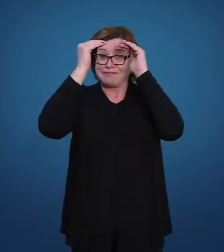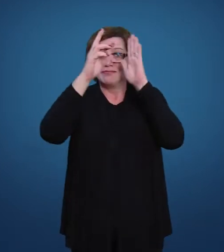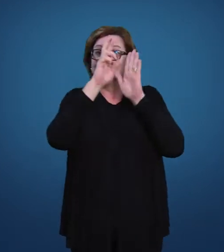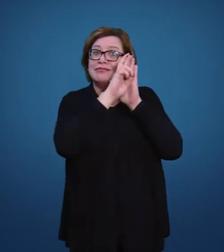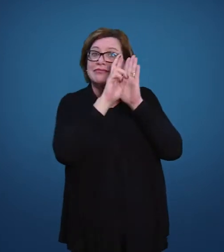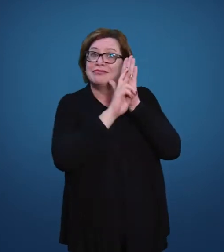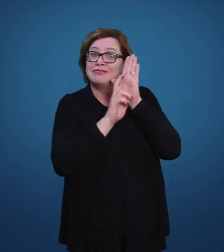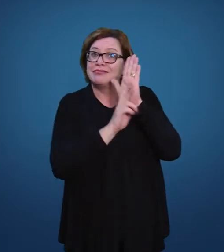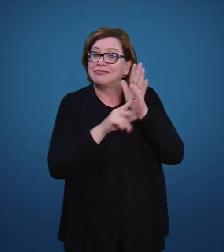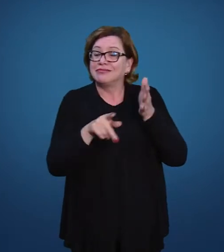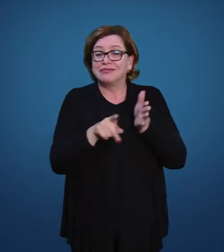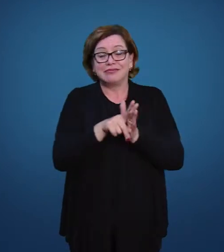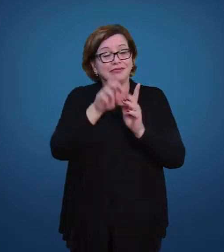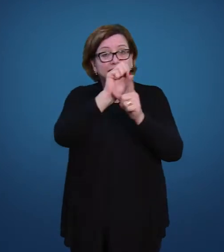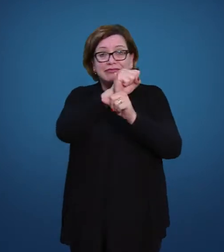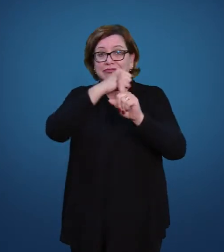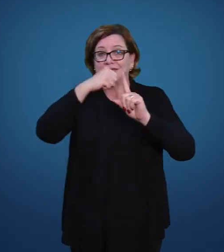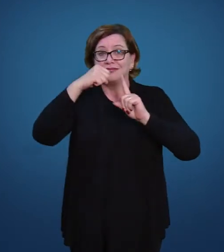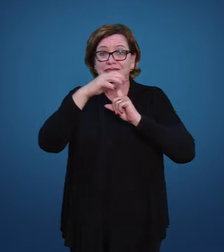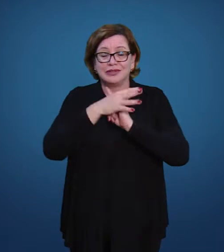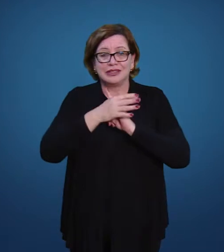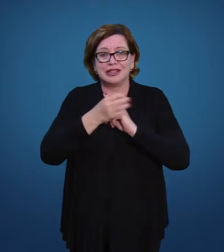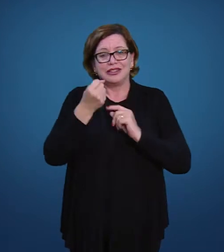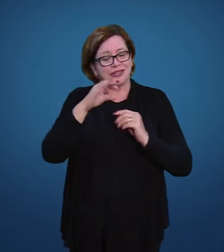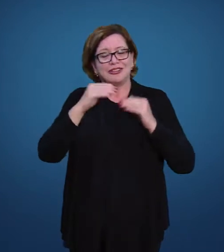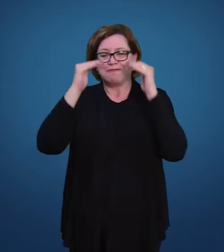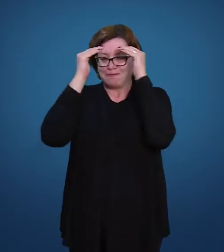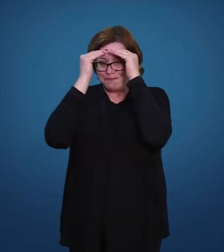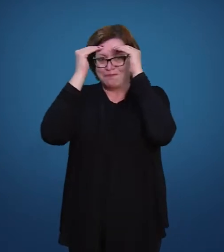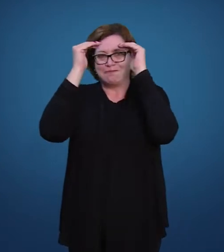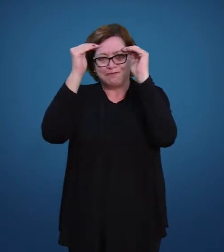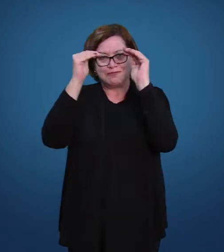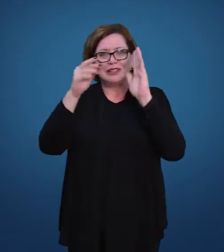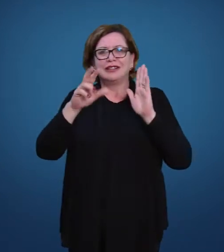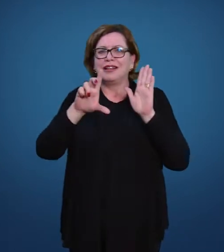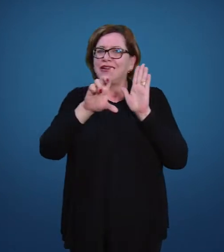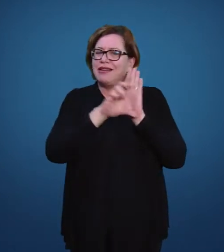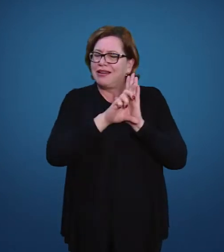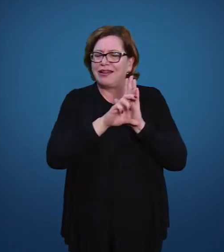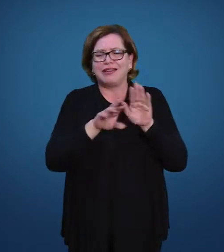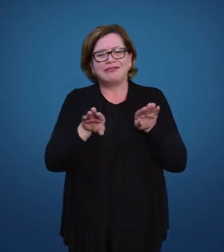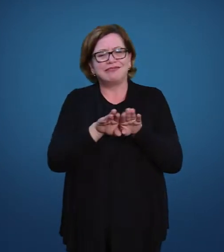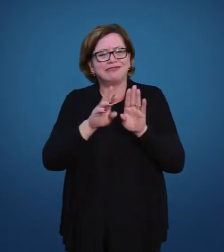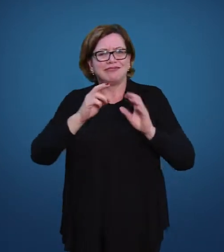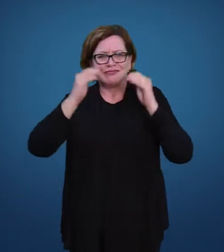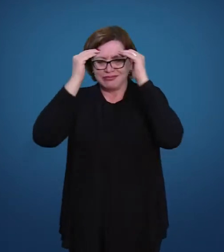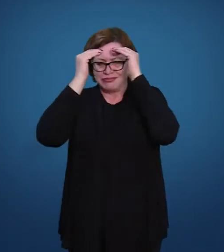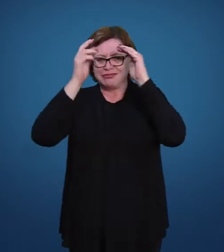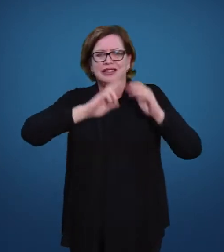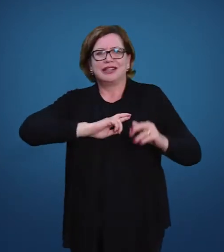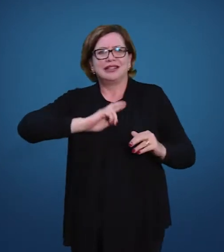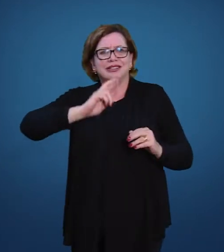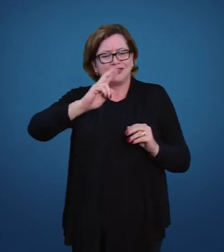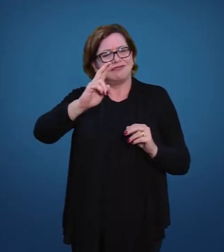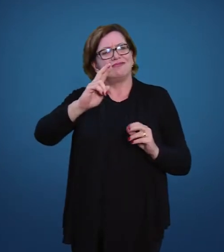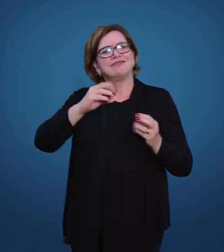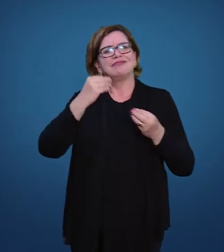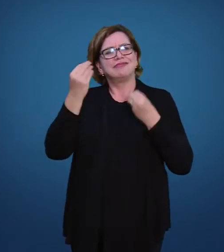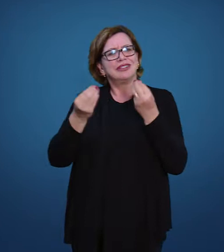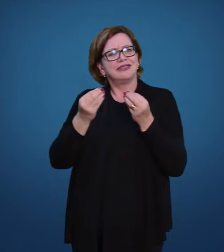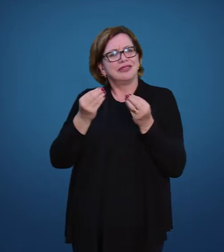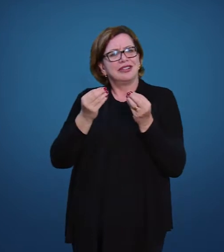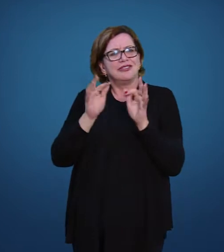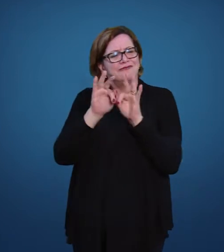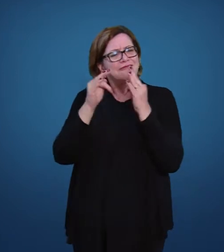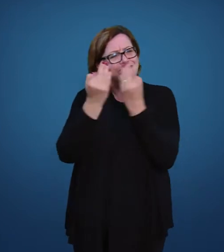sociedade. Então, se você segue as leis, se você segue os princípios religiosos, se você segue aquilo que a tua família acredita que